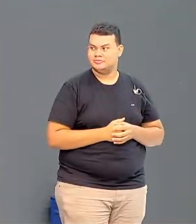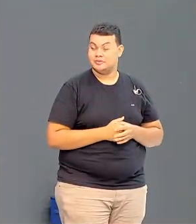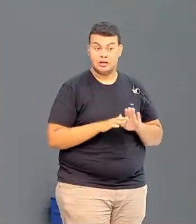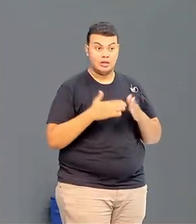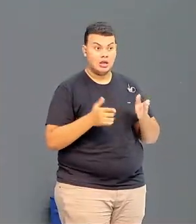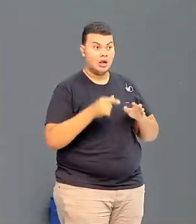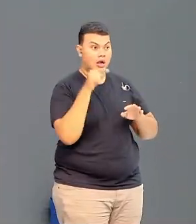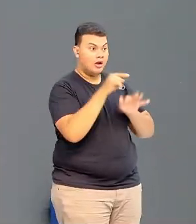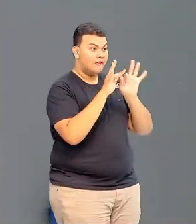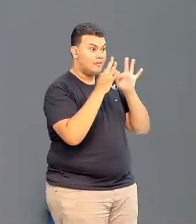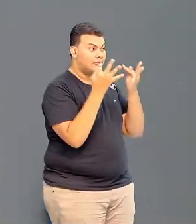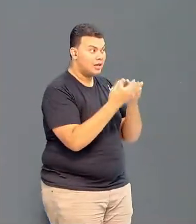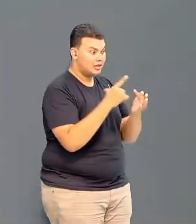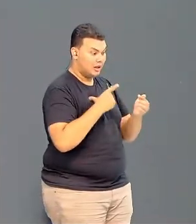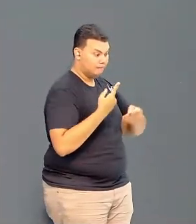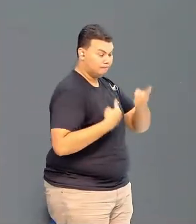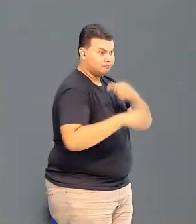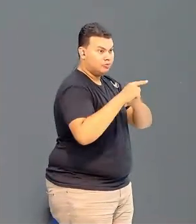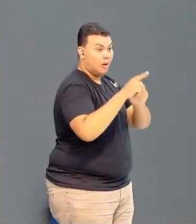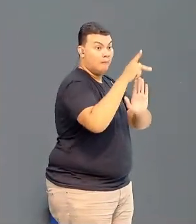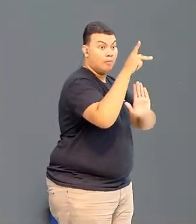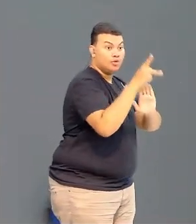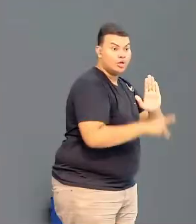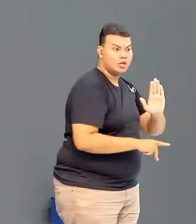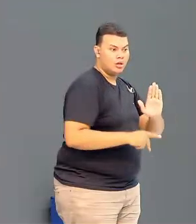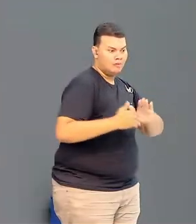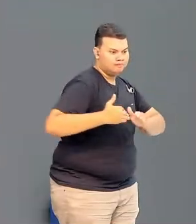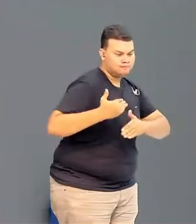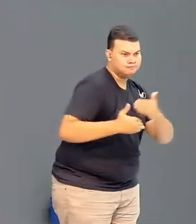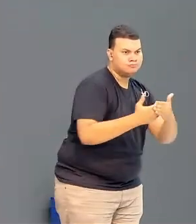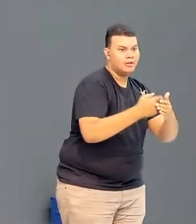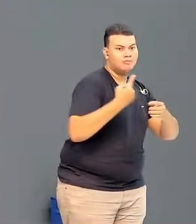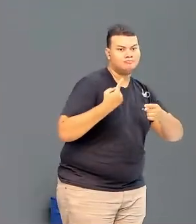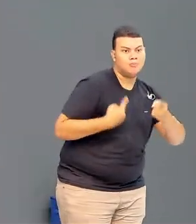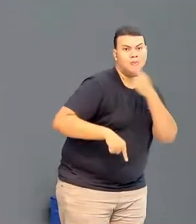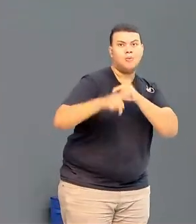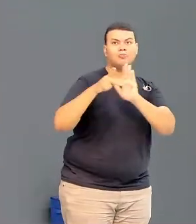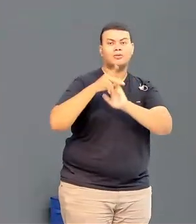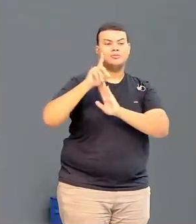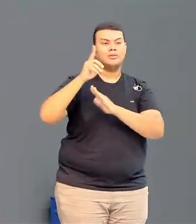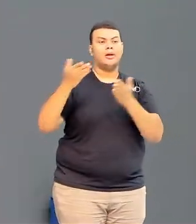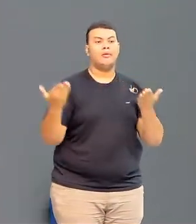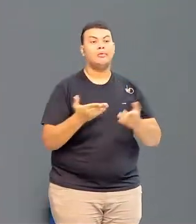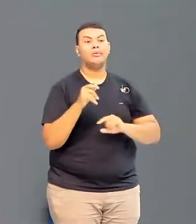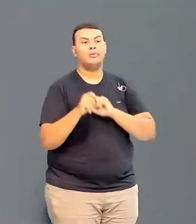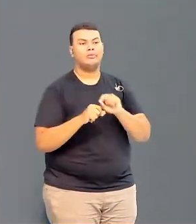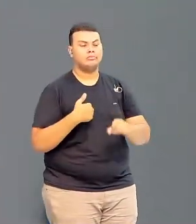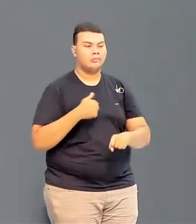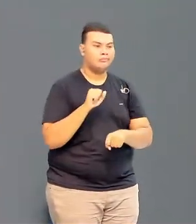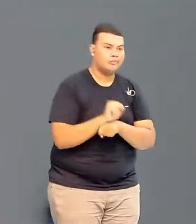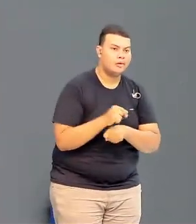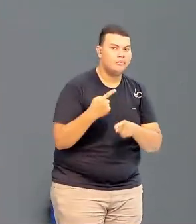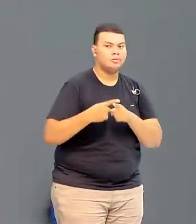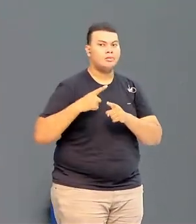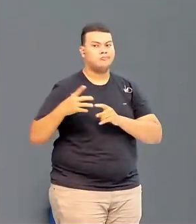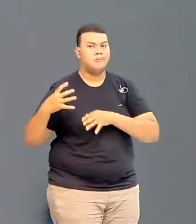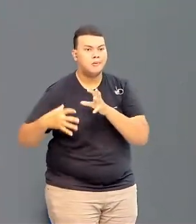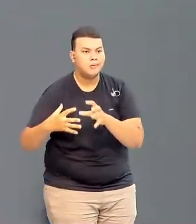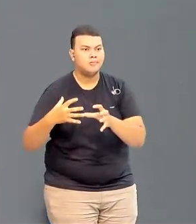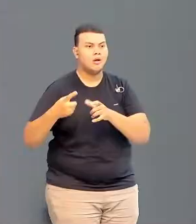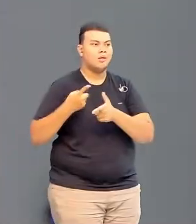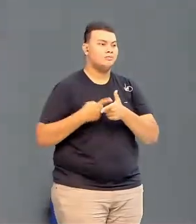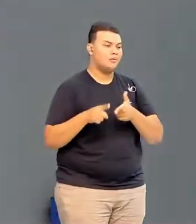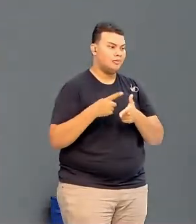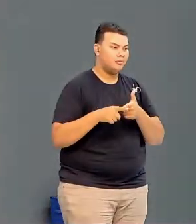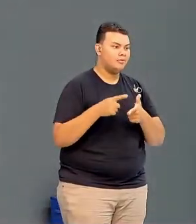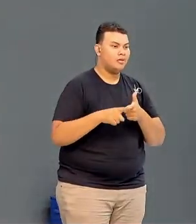Aí a família que era para estar vivendo o projeto de avanço, de progresso de Deus, agora tem que parar no seu avançar para resolver